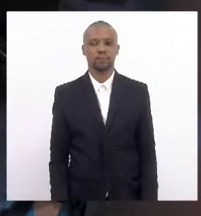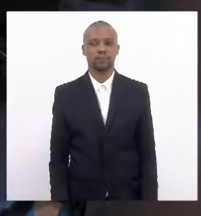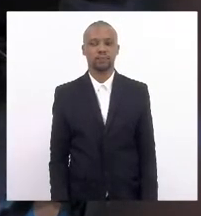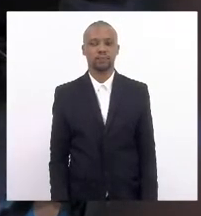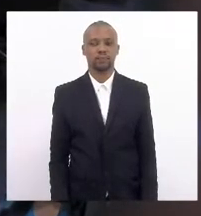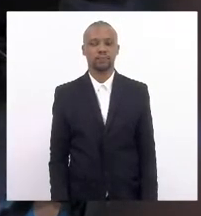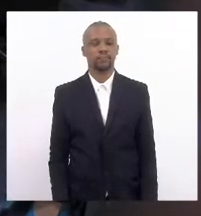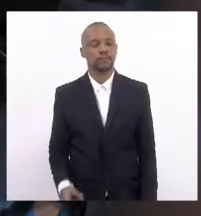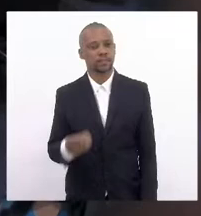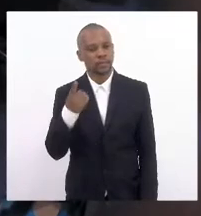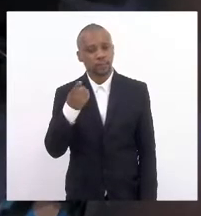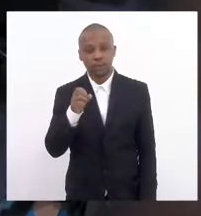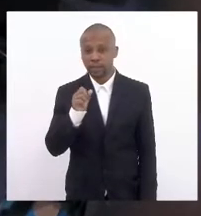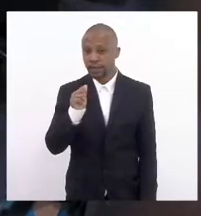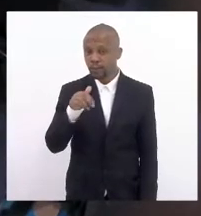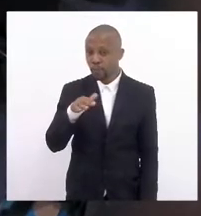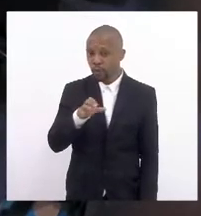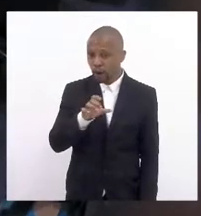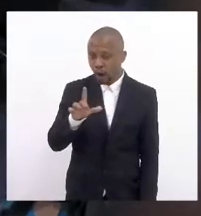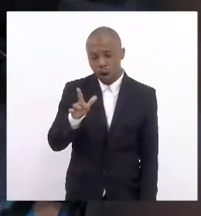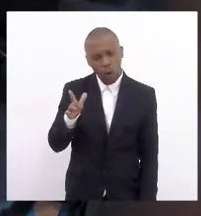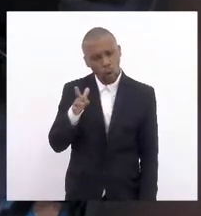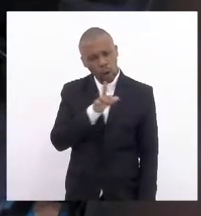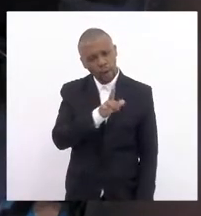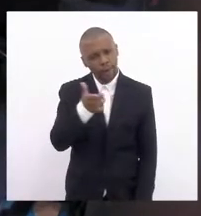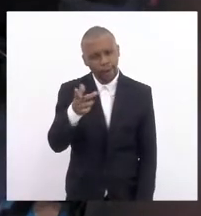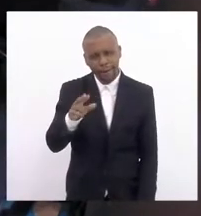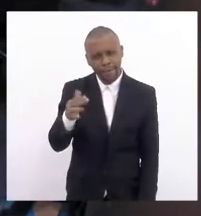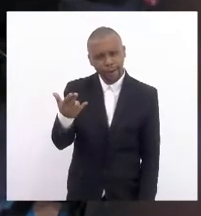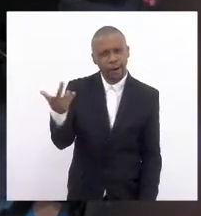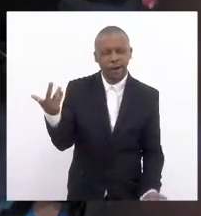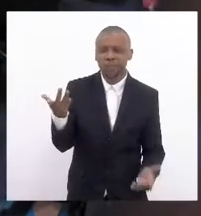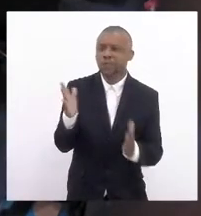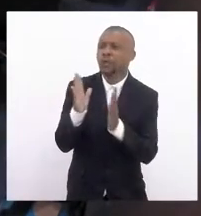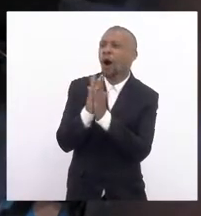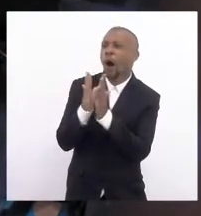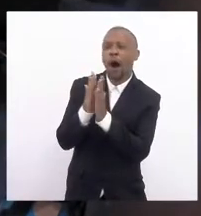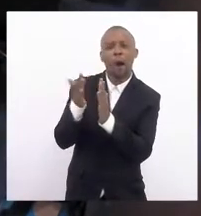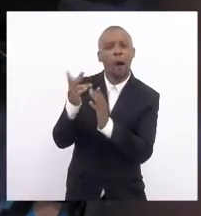Samuel conseguiu, viu, Tamar? Nada como uma oração.